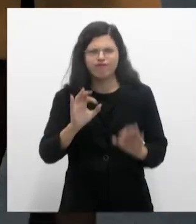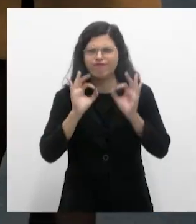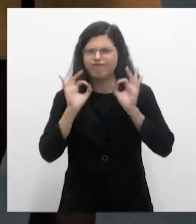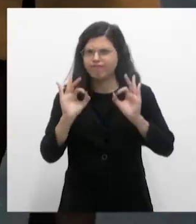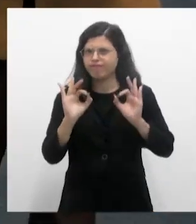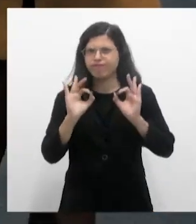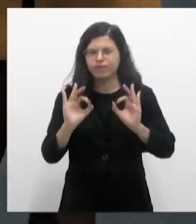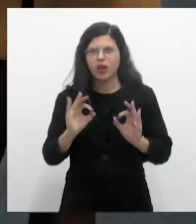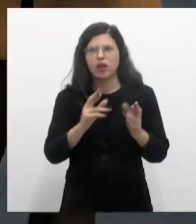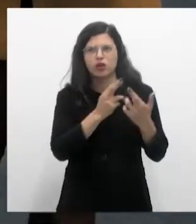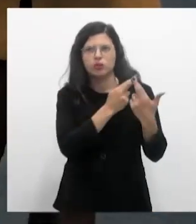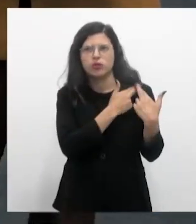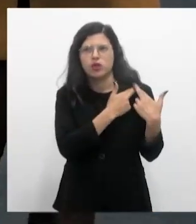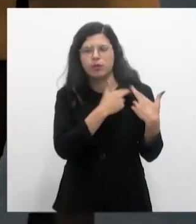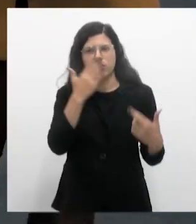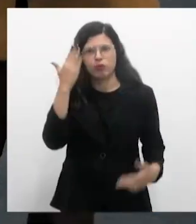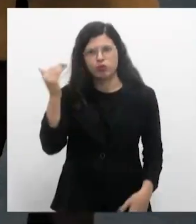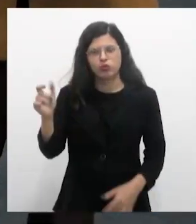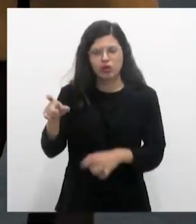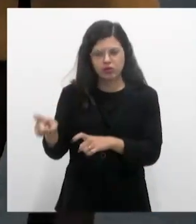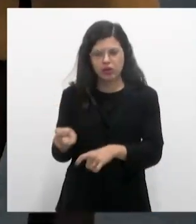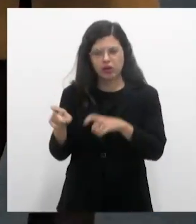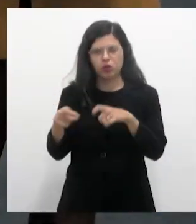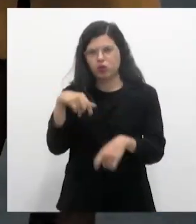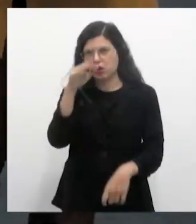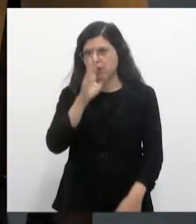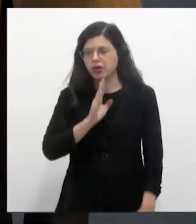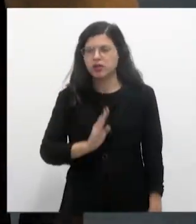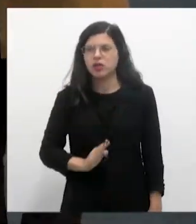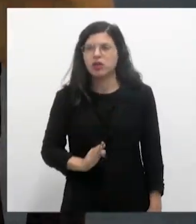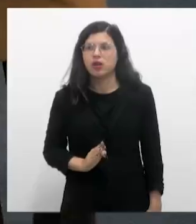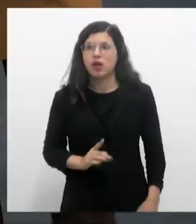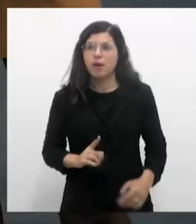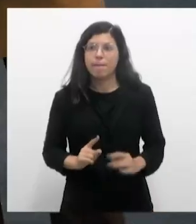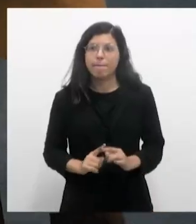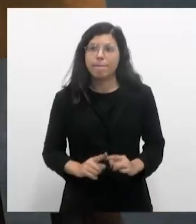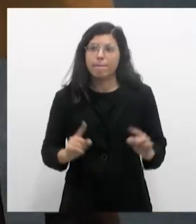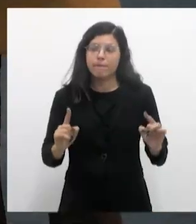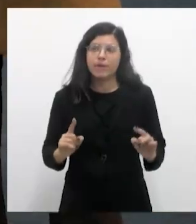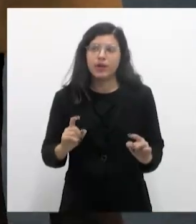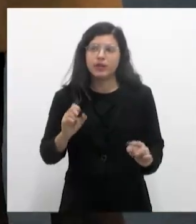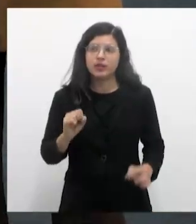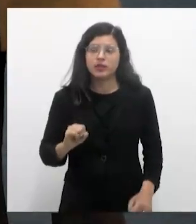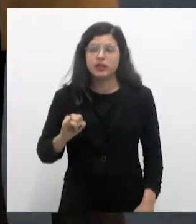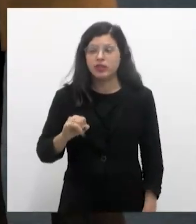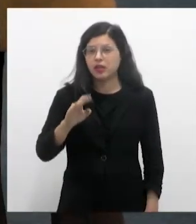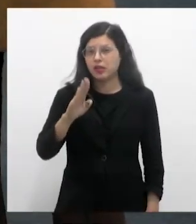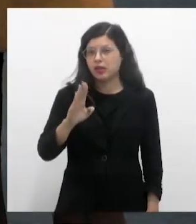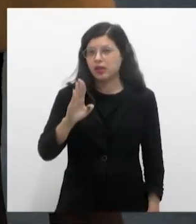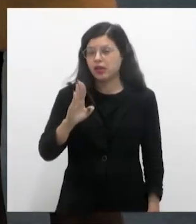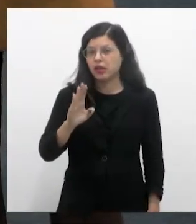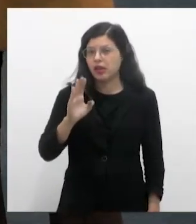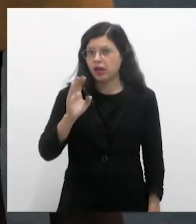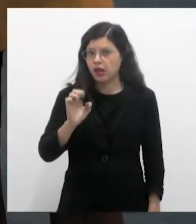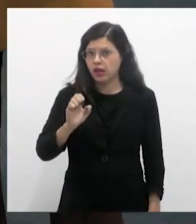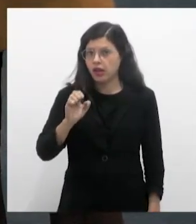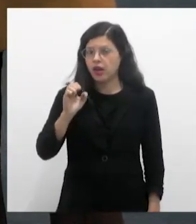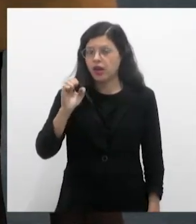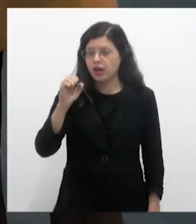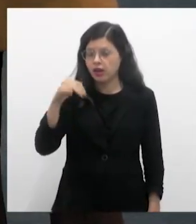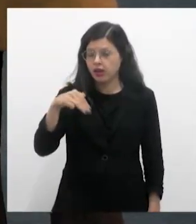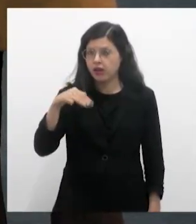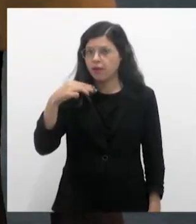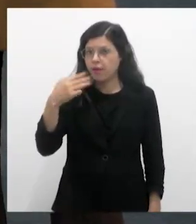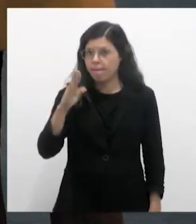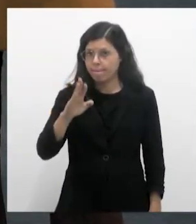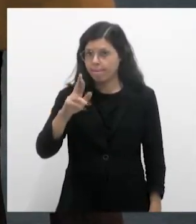sucesso da agricultura brasileira, que é uma potência mundial. Mas se a Embrapa já tem um combate biológico a tantas pragas, por que